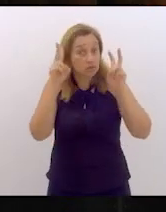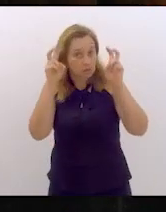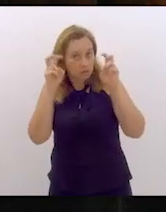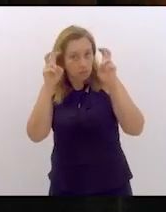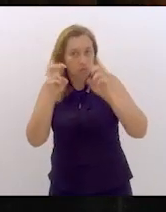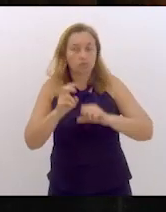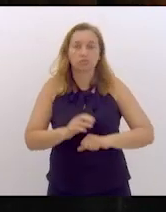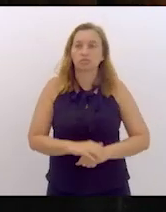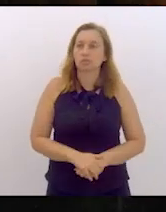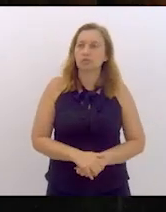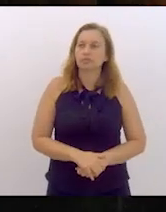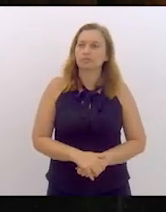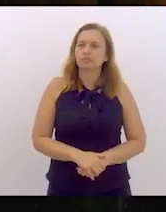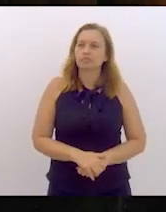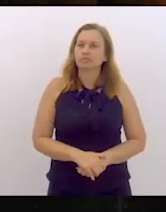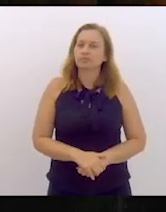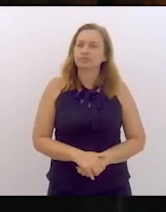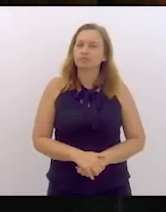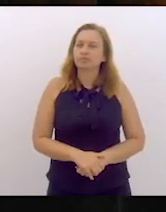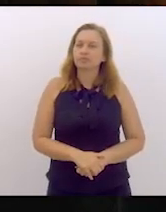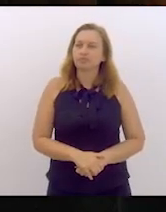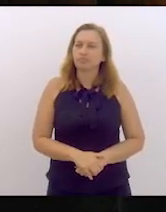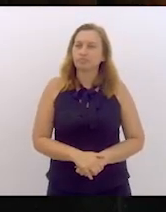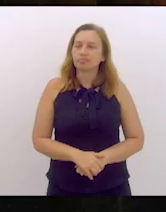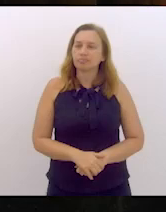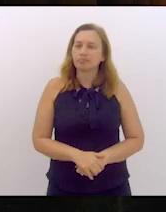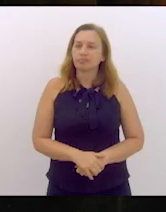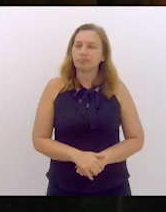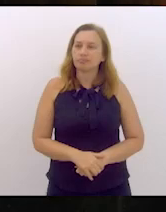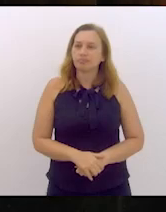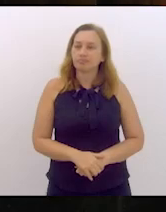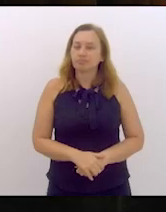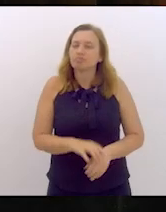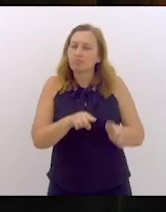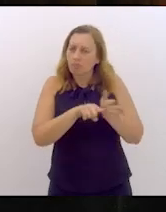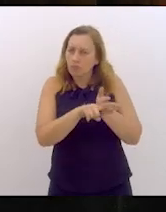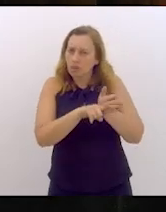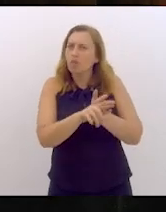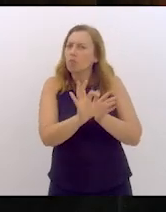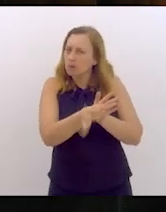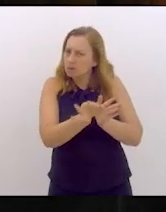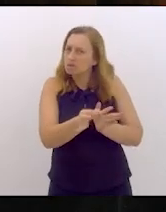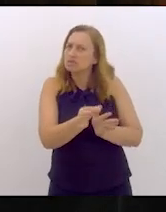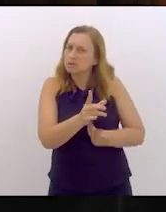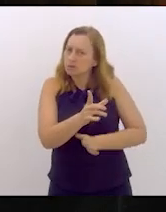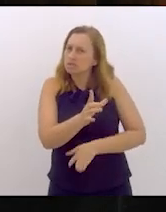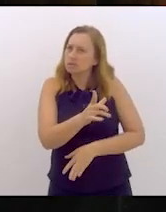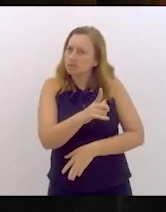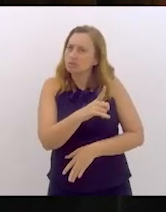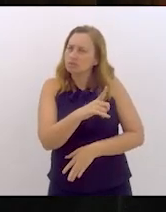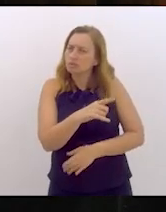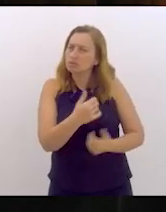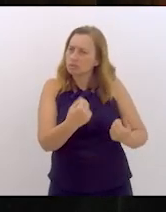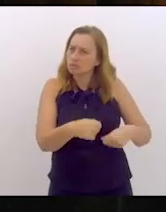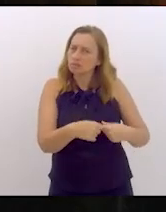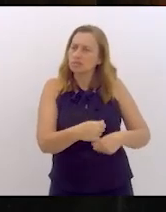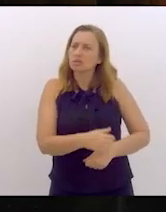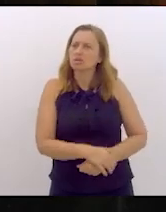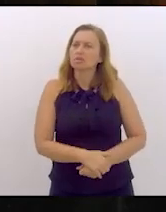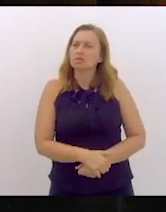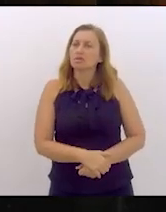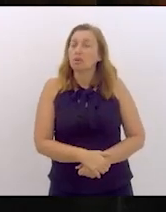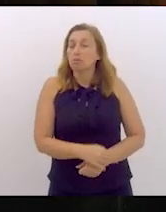questão cabe de fato essa investigação é porque